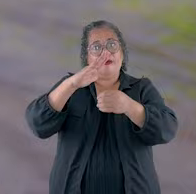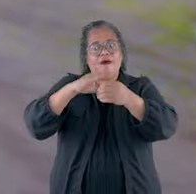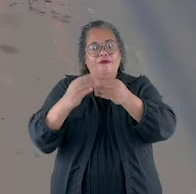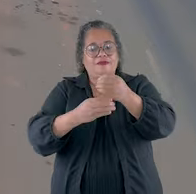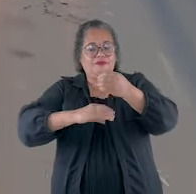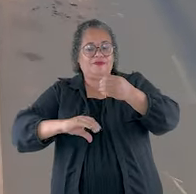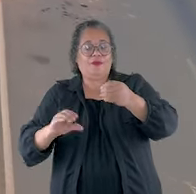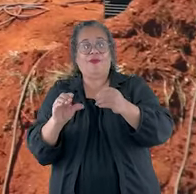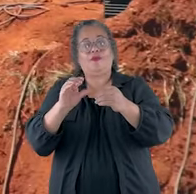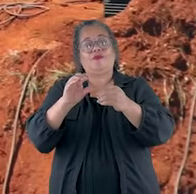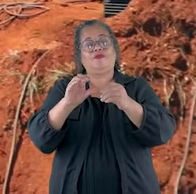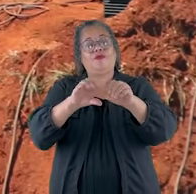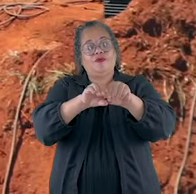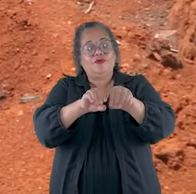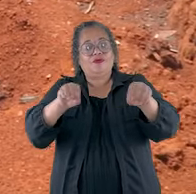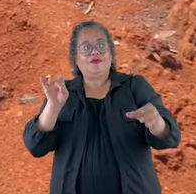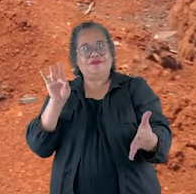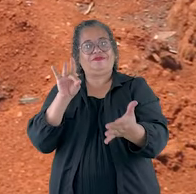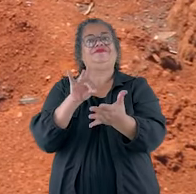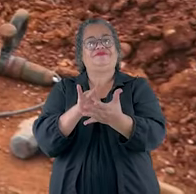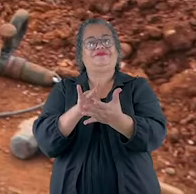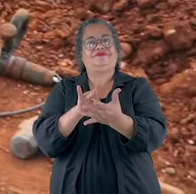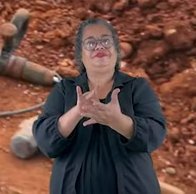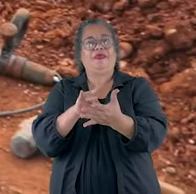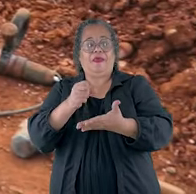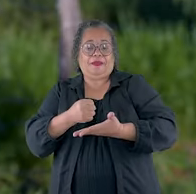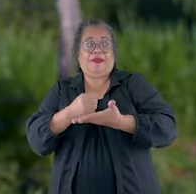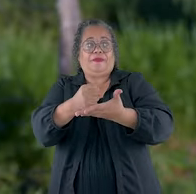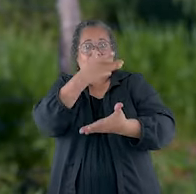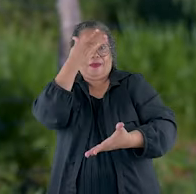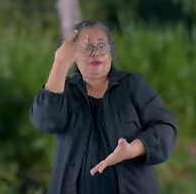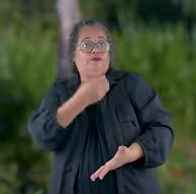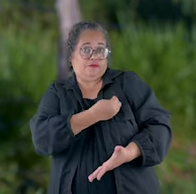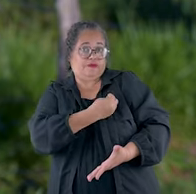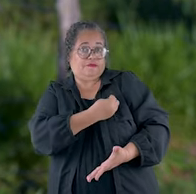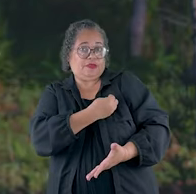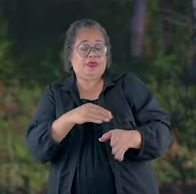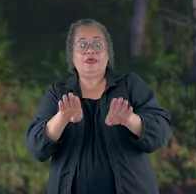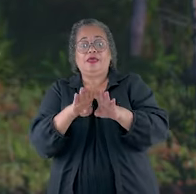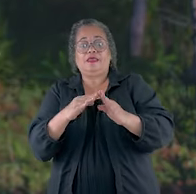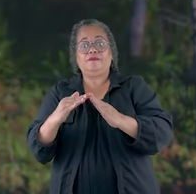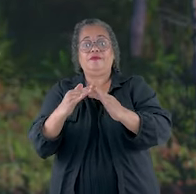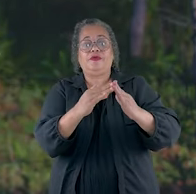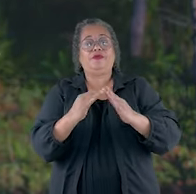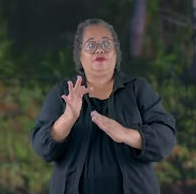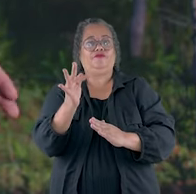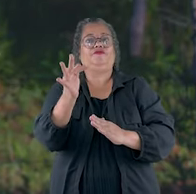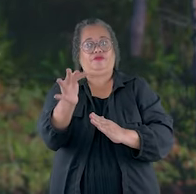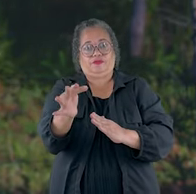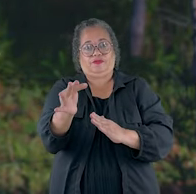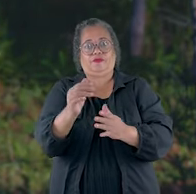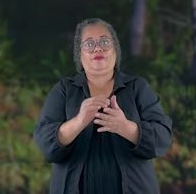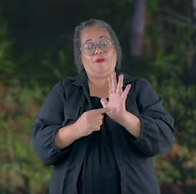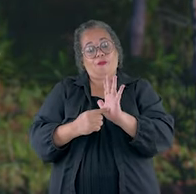realizando a maior ampliação de redes de água e esgoto da nossa história. Tudo para atender melhor quem já está aqui e os novos